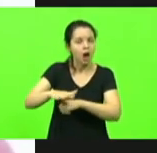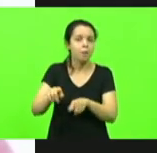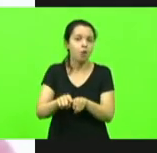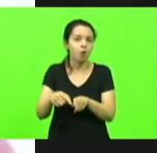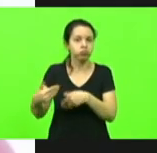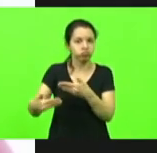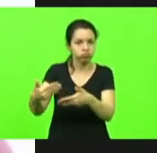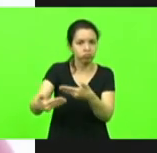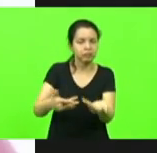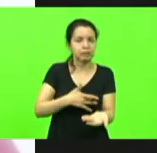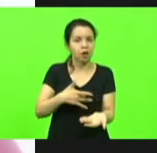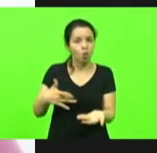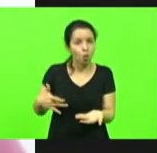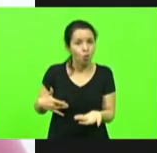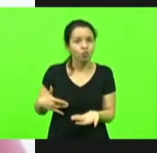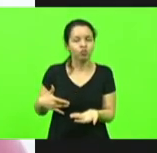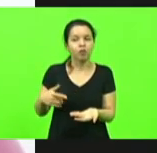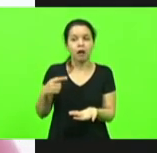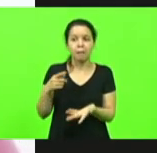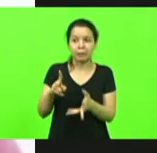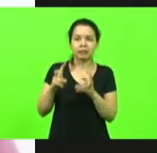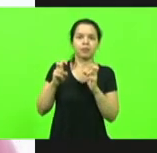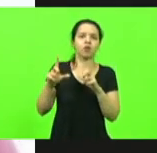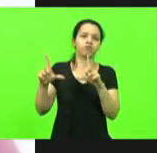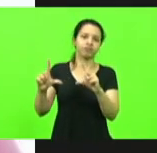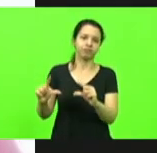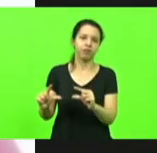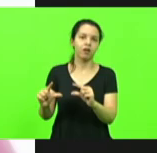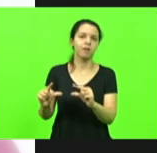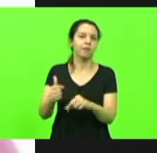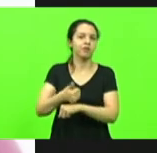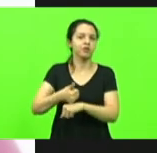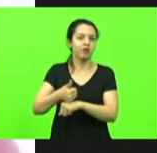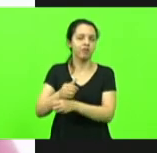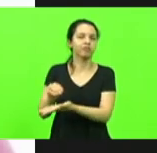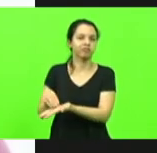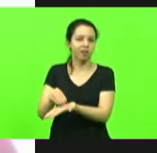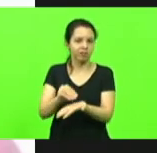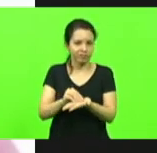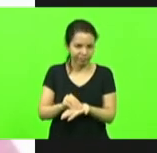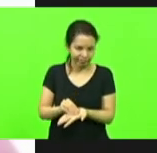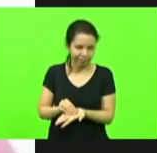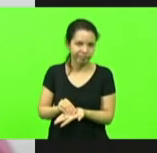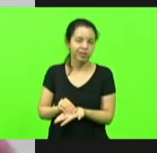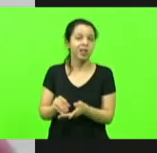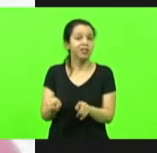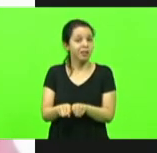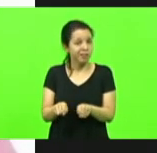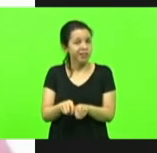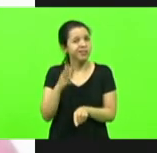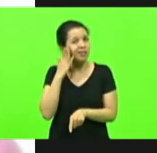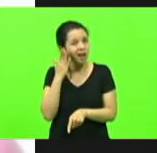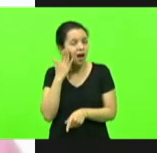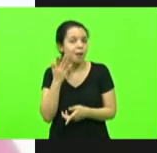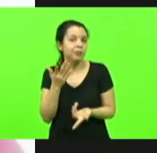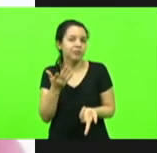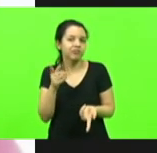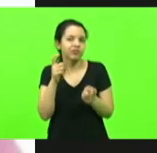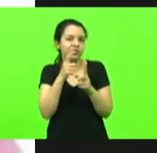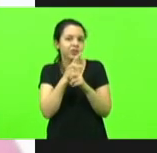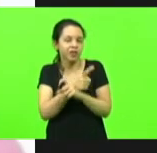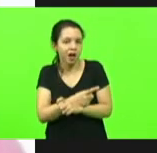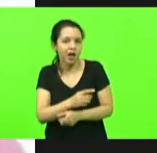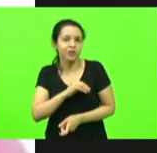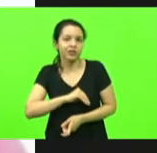a escassez desse profissional. Sabemos também da questão da dificuldade financeira, nós mesmo no quadro da Fundação temos